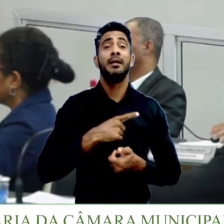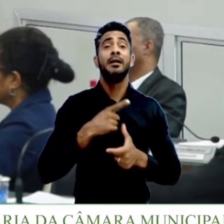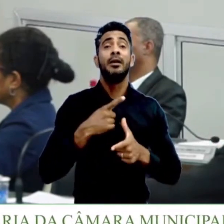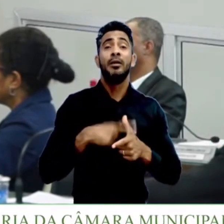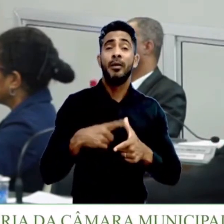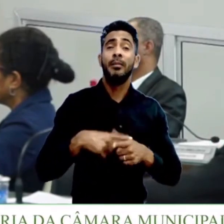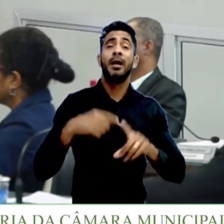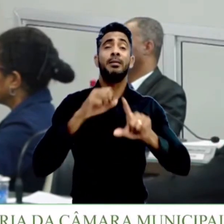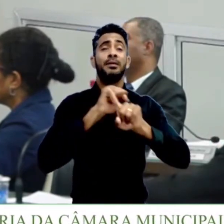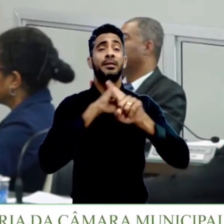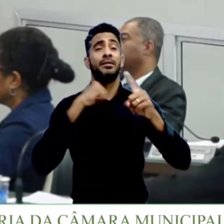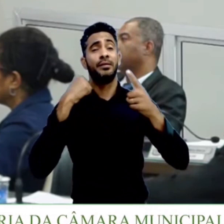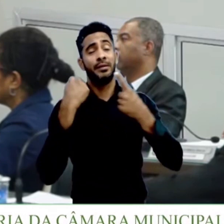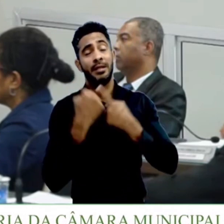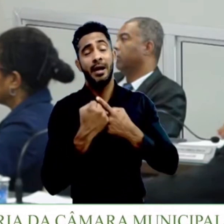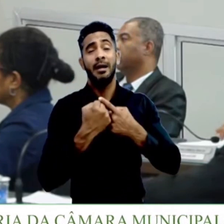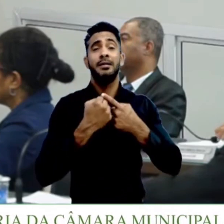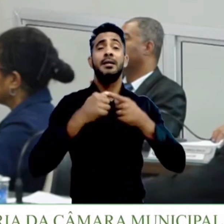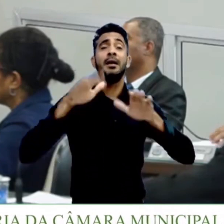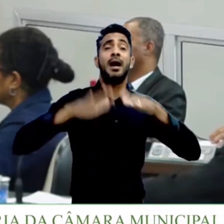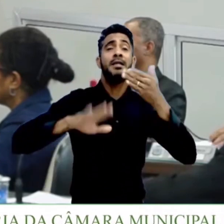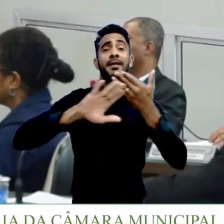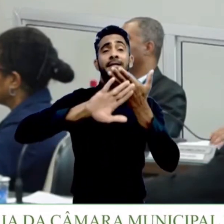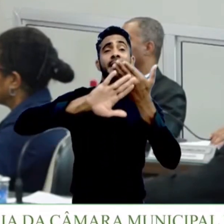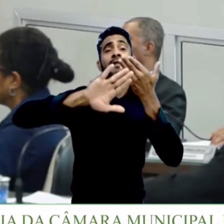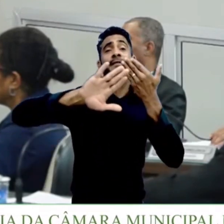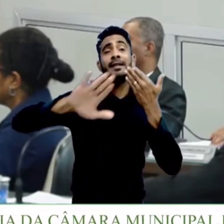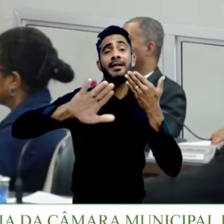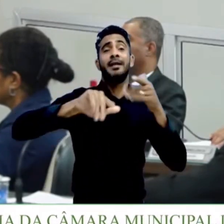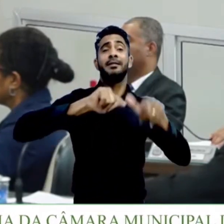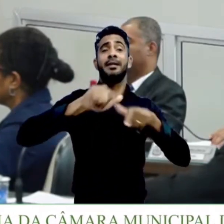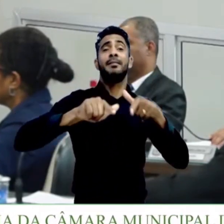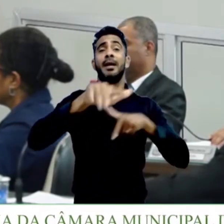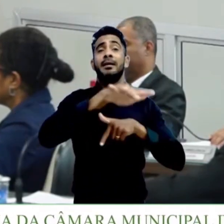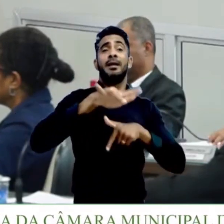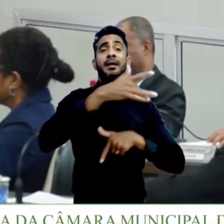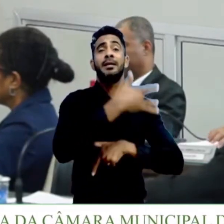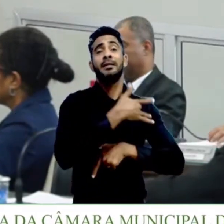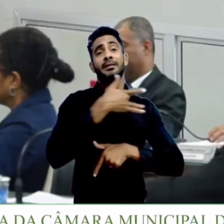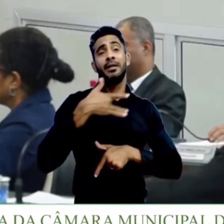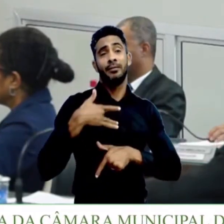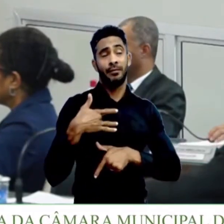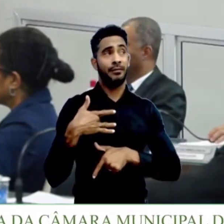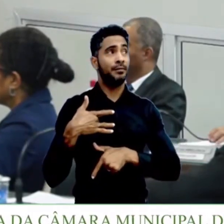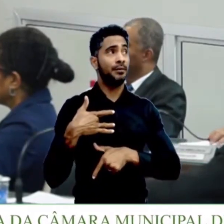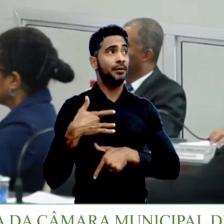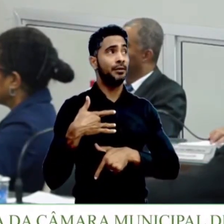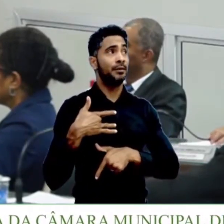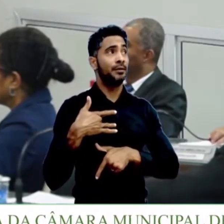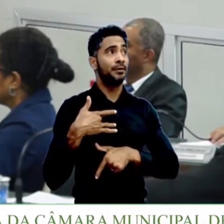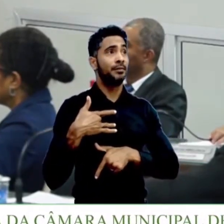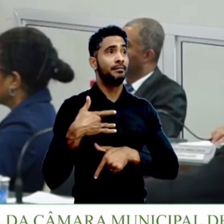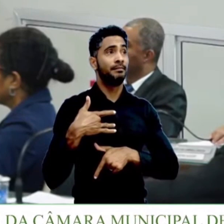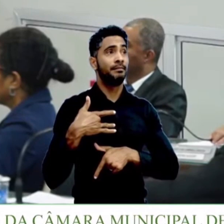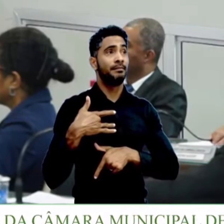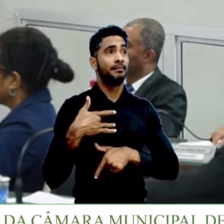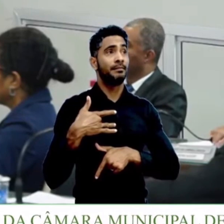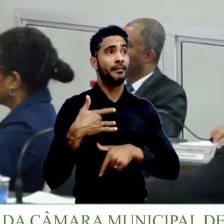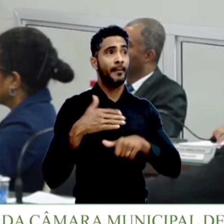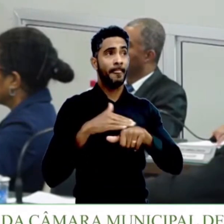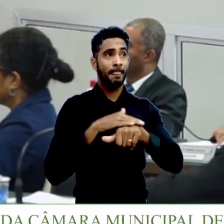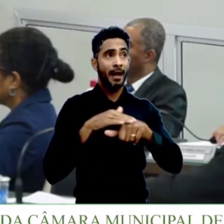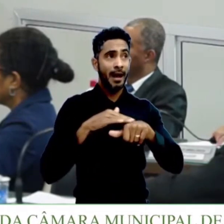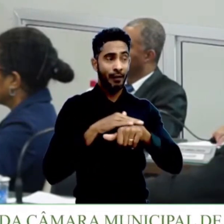e muitas vezes distanciados da rede de serviço de saúde. Ao conversar com